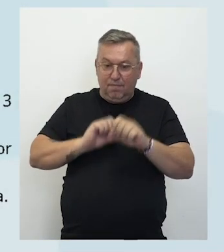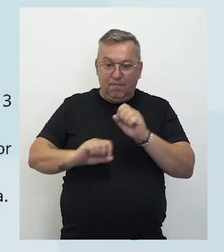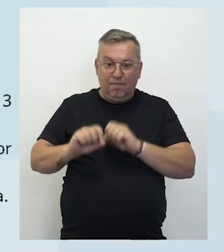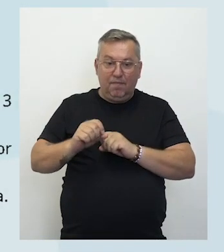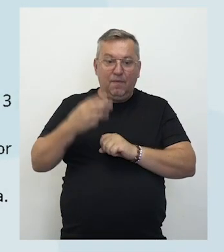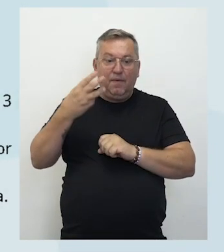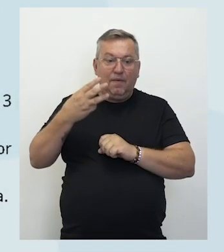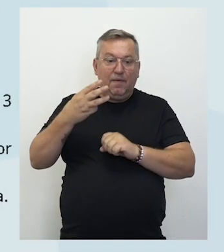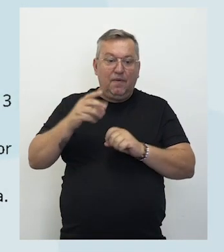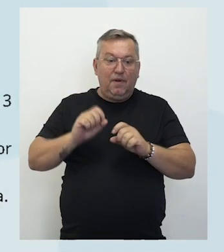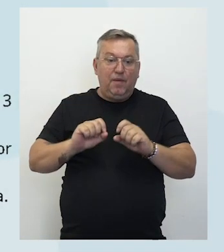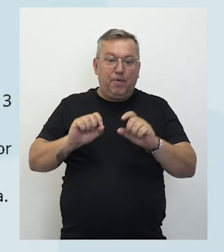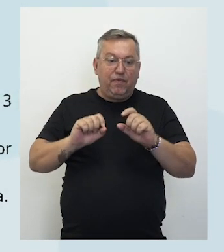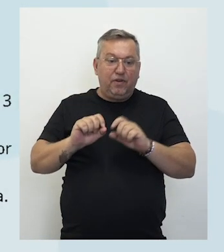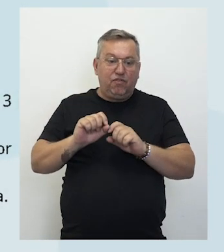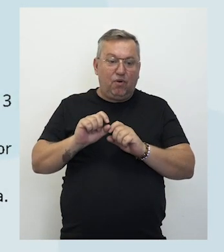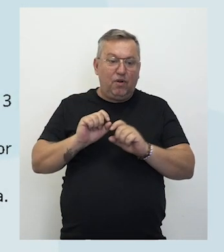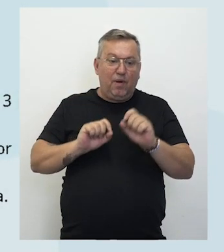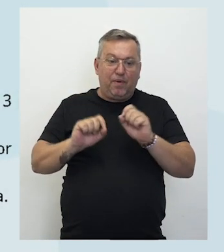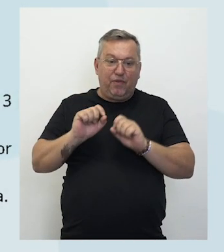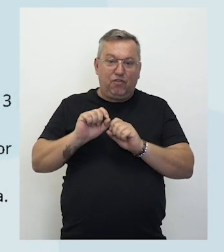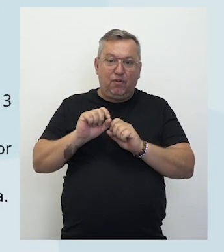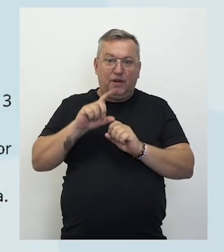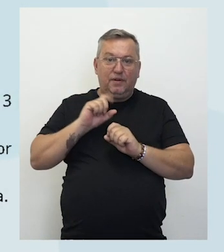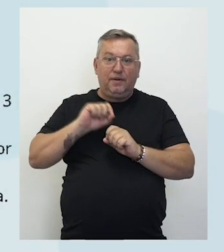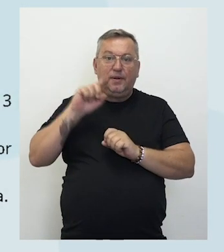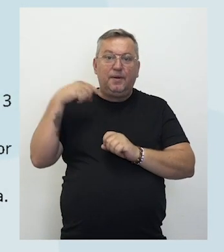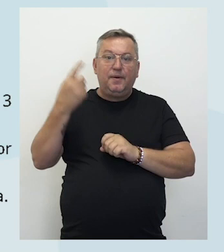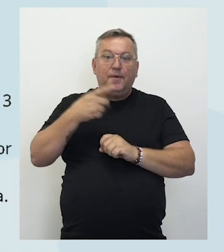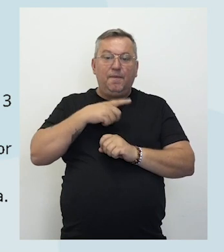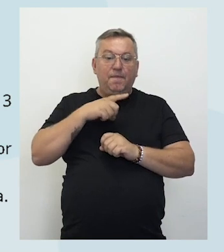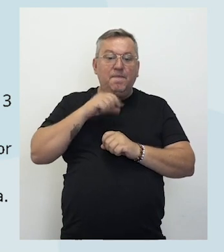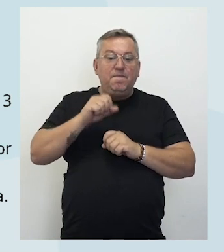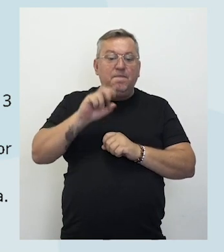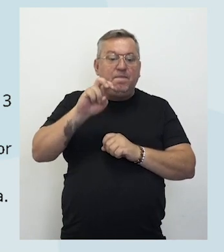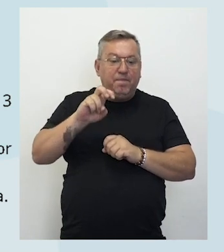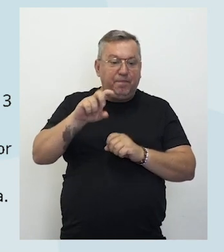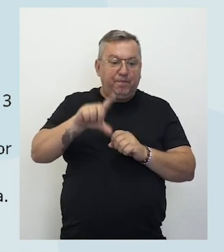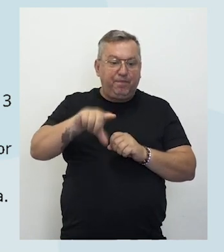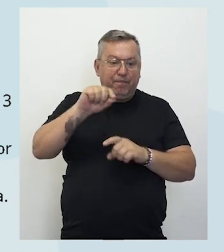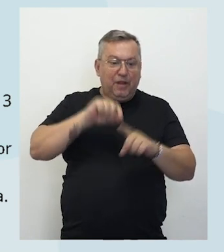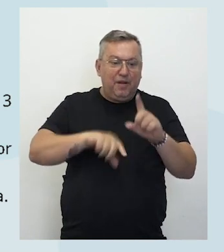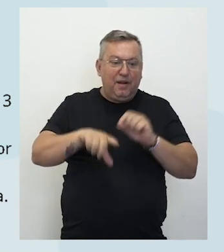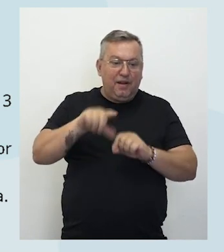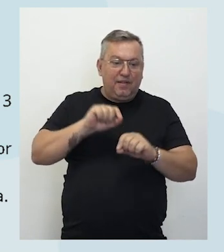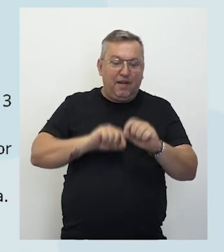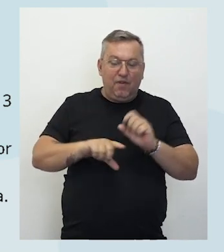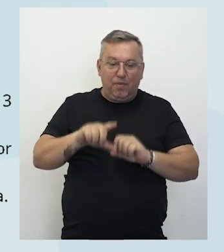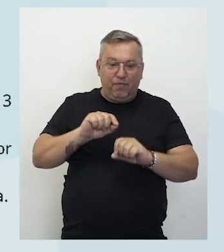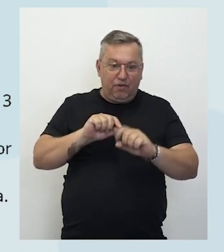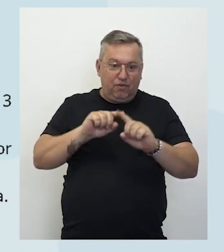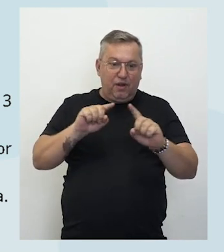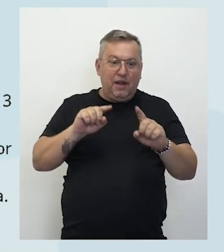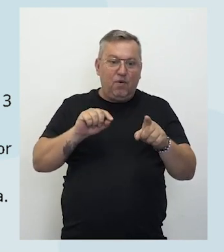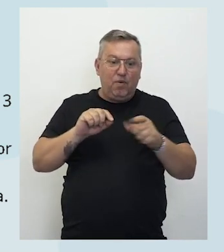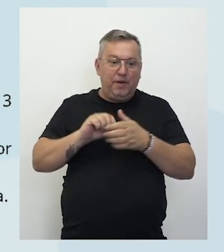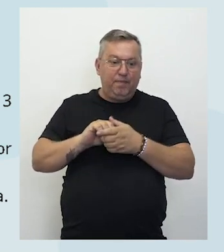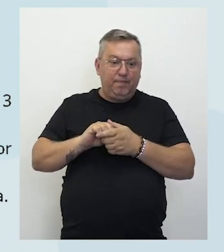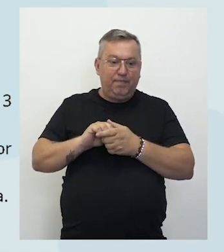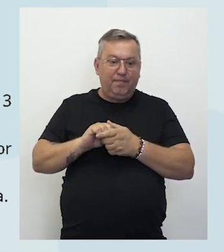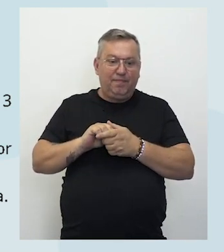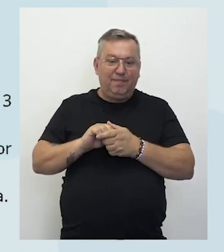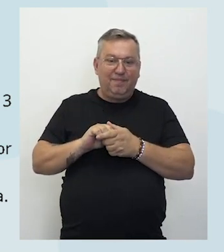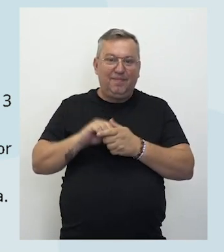3 imagens, elas voltam e aí nós temos as 5 alternativas. Então, vamos ler juntos.